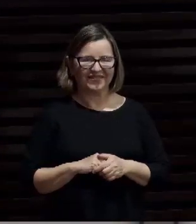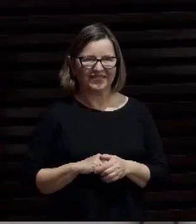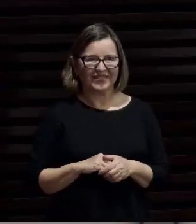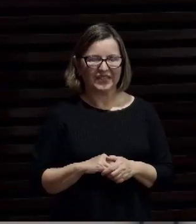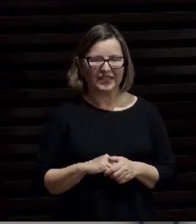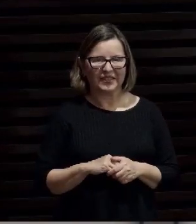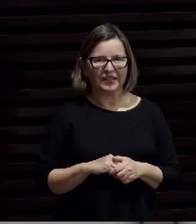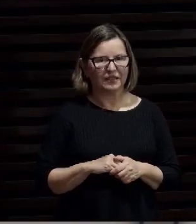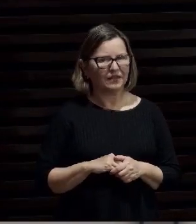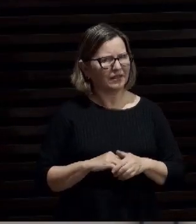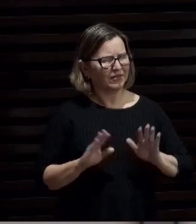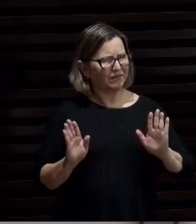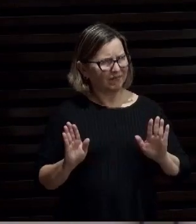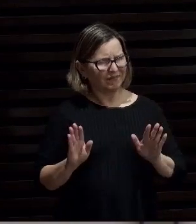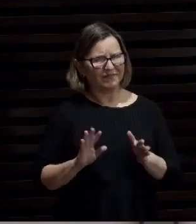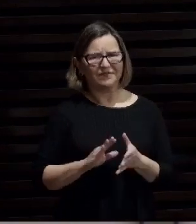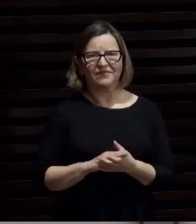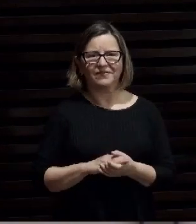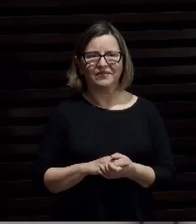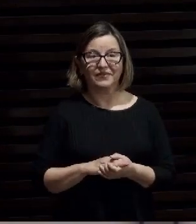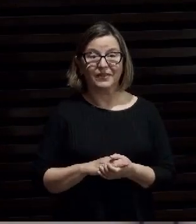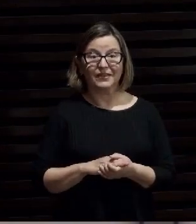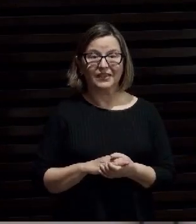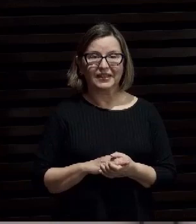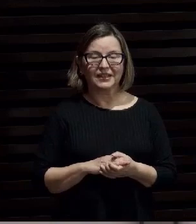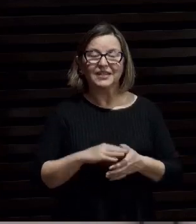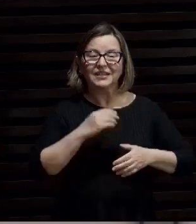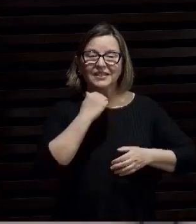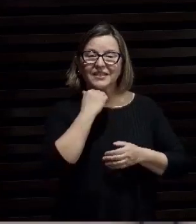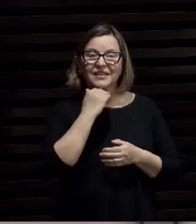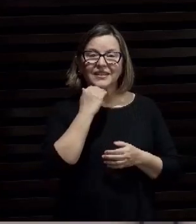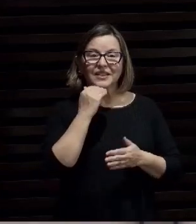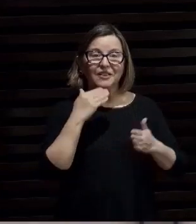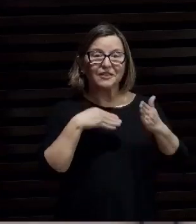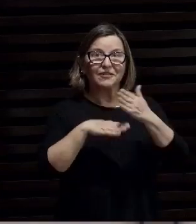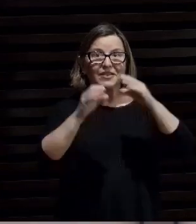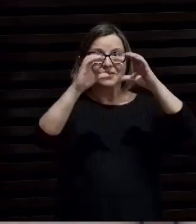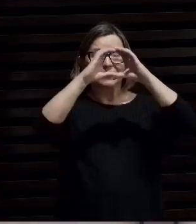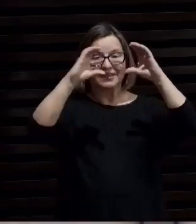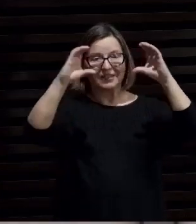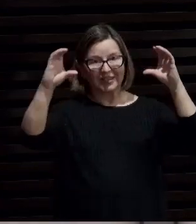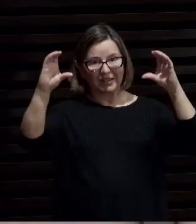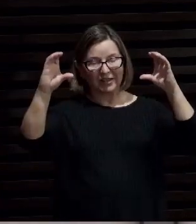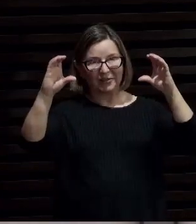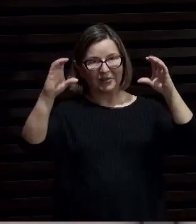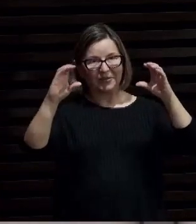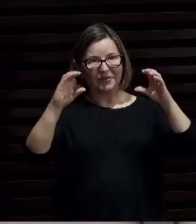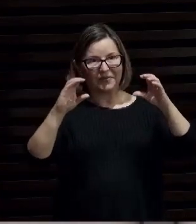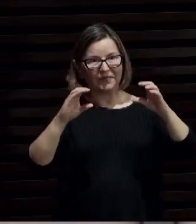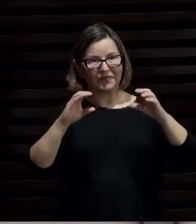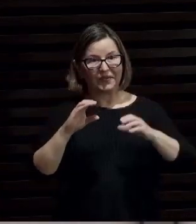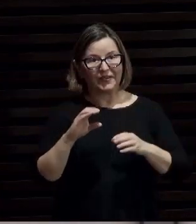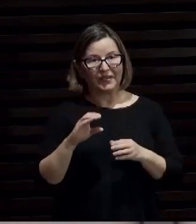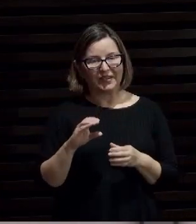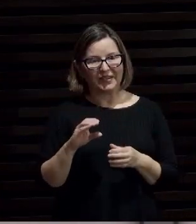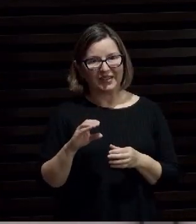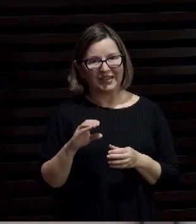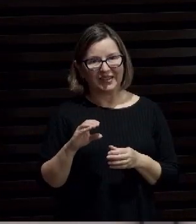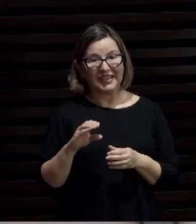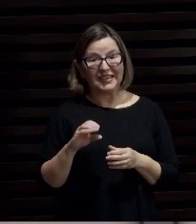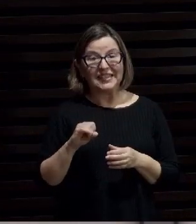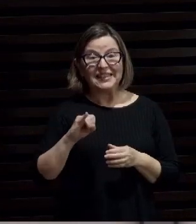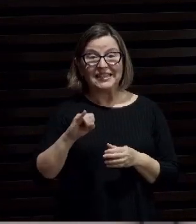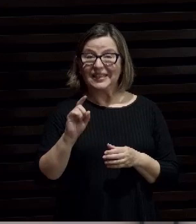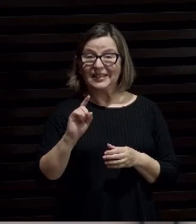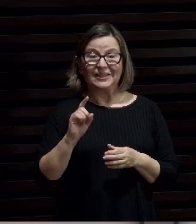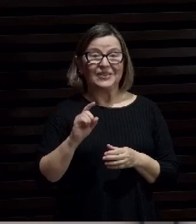Não é assim. No céu, ninguém vai para o céu dessa maneira. Só vai para o céu aquele que recebeu um novo coração